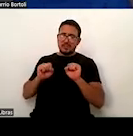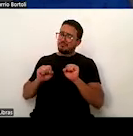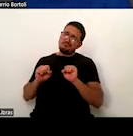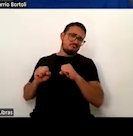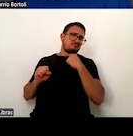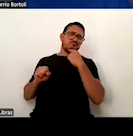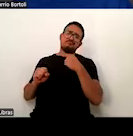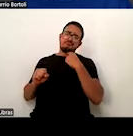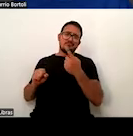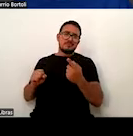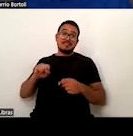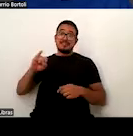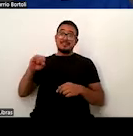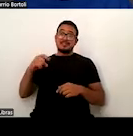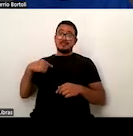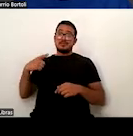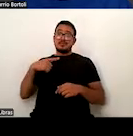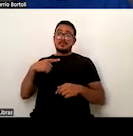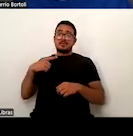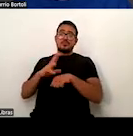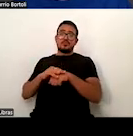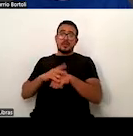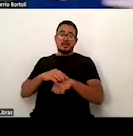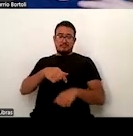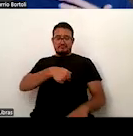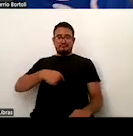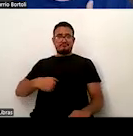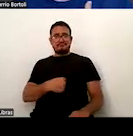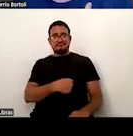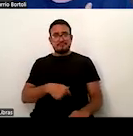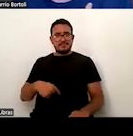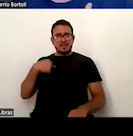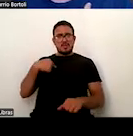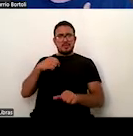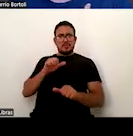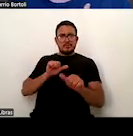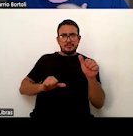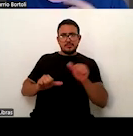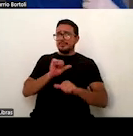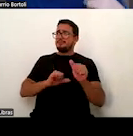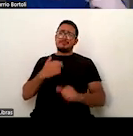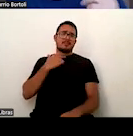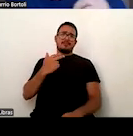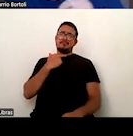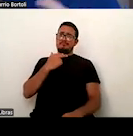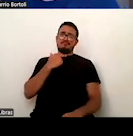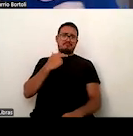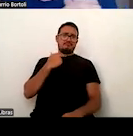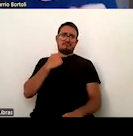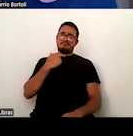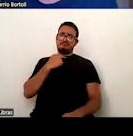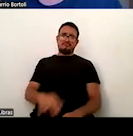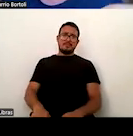inflamatória intestinal do tipo retocolite ulcerativa ou doença de Crohn, eu não posso mudar o fato de ter a doença, mas nesse